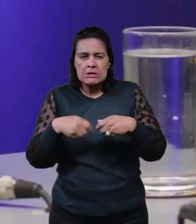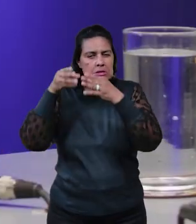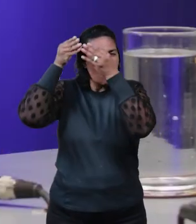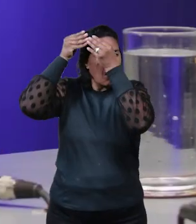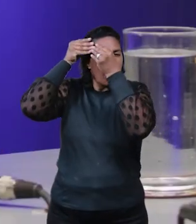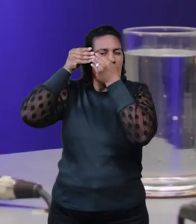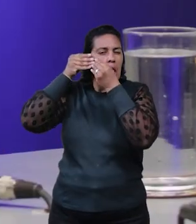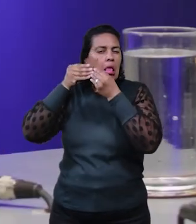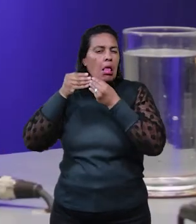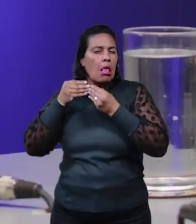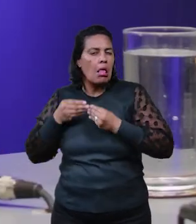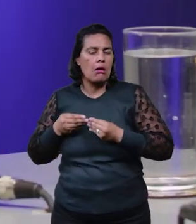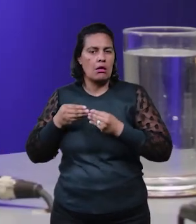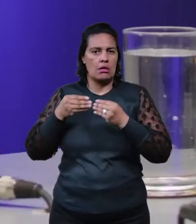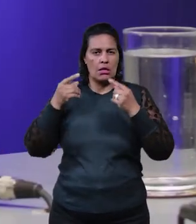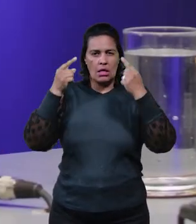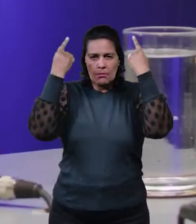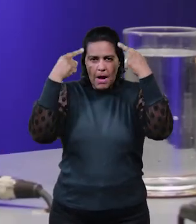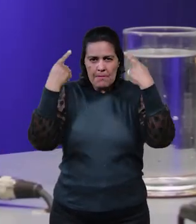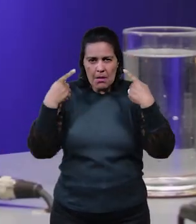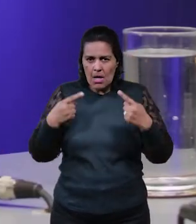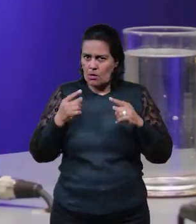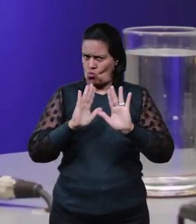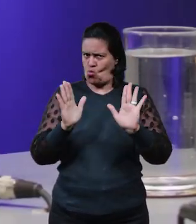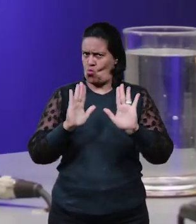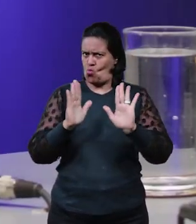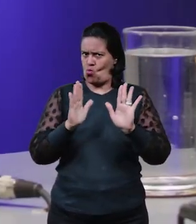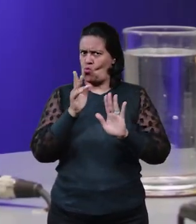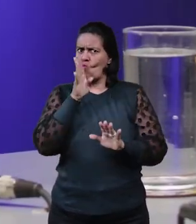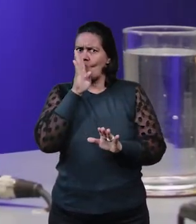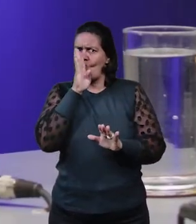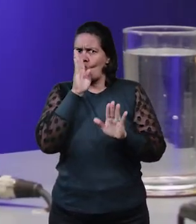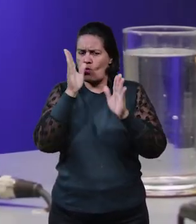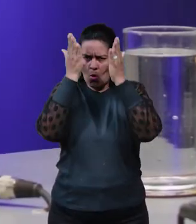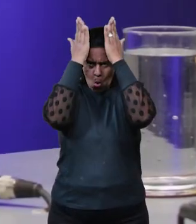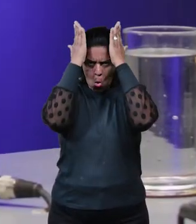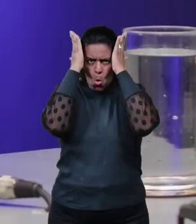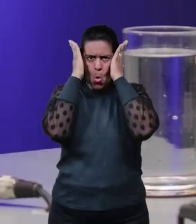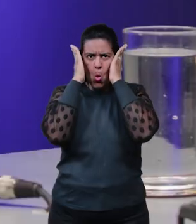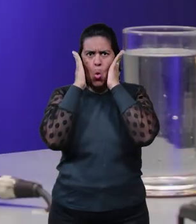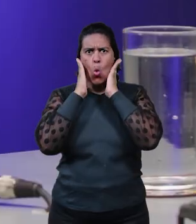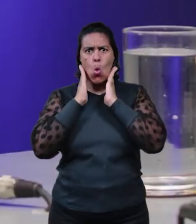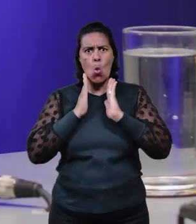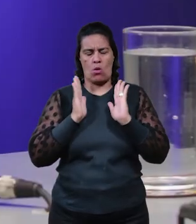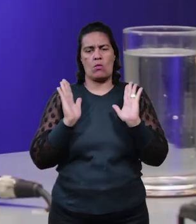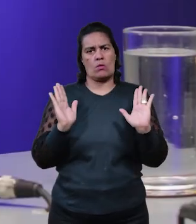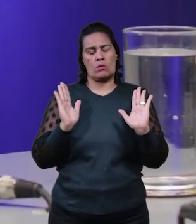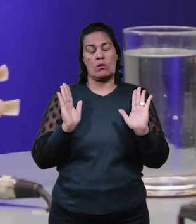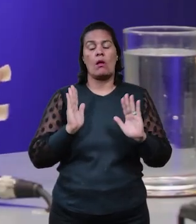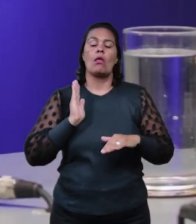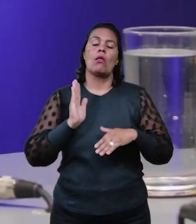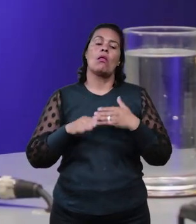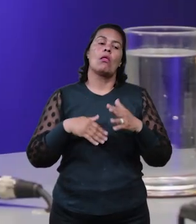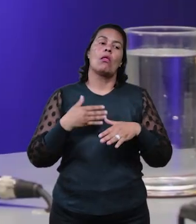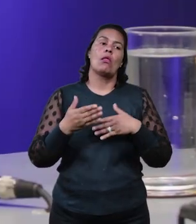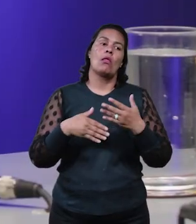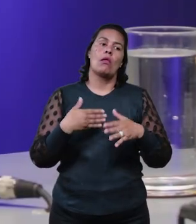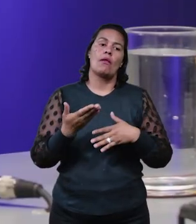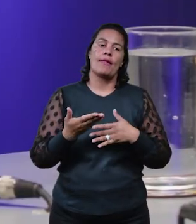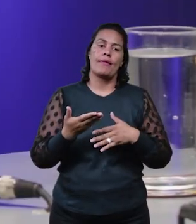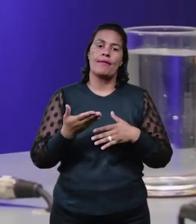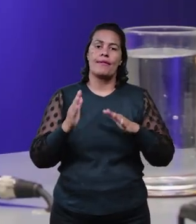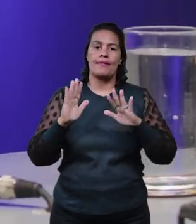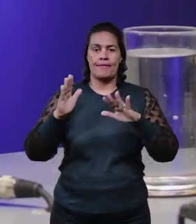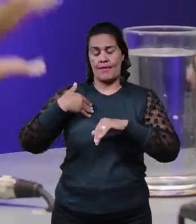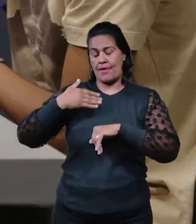cabelos, de esconder os crespos, de esconder volume, de que frizz não é bom. E aí chega um momento que as químicas, assim, eu